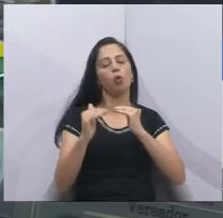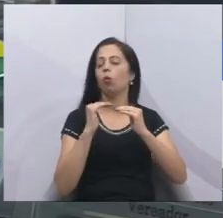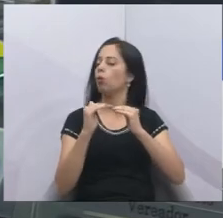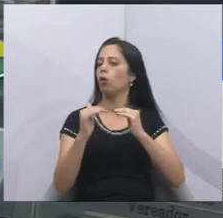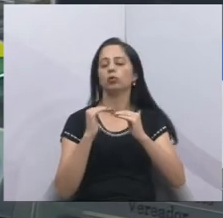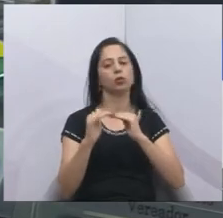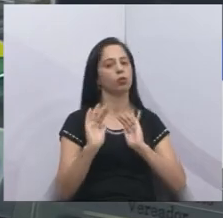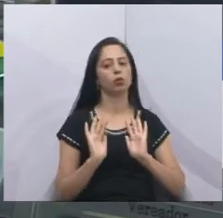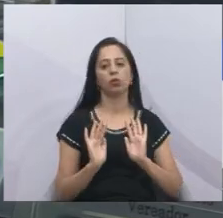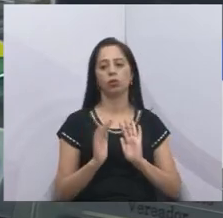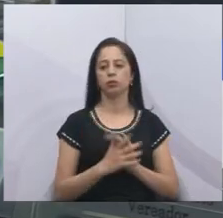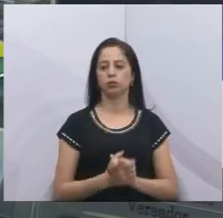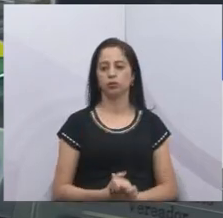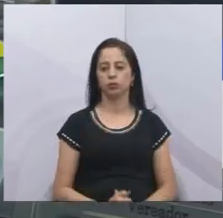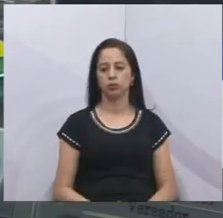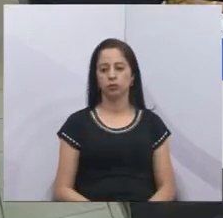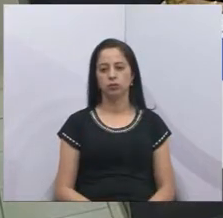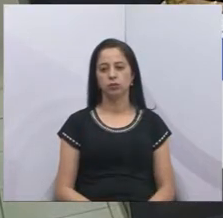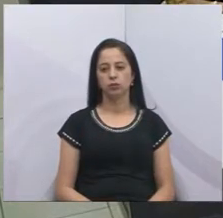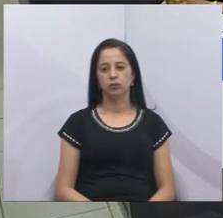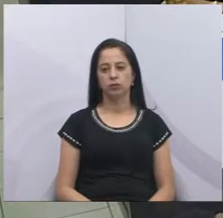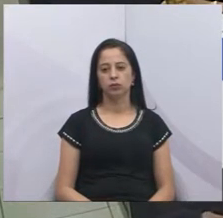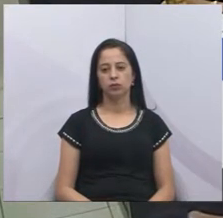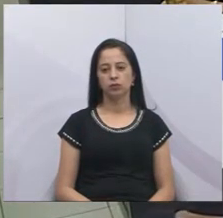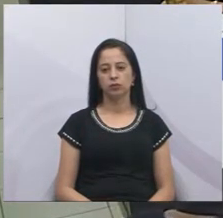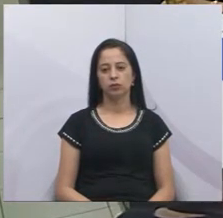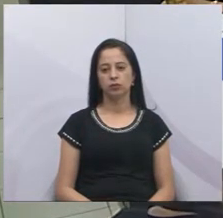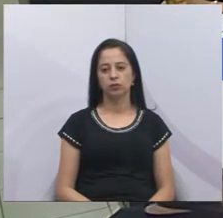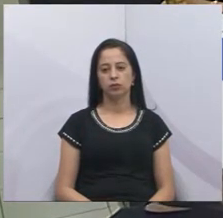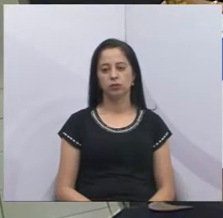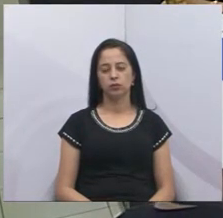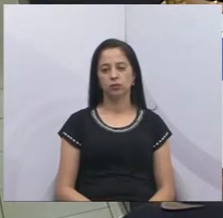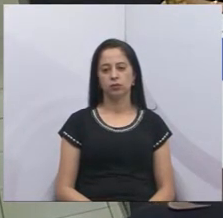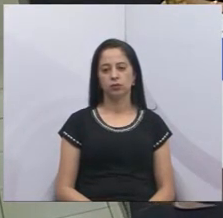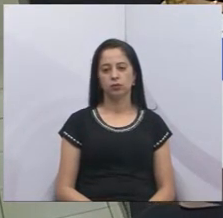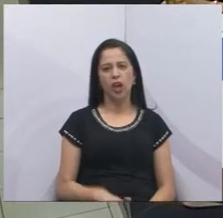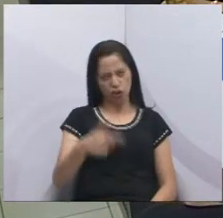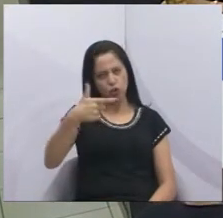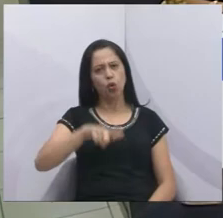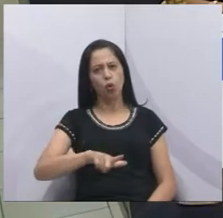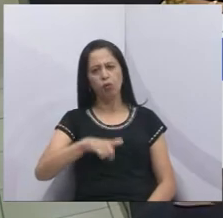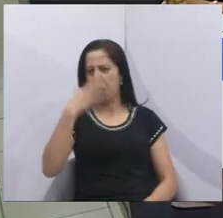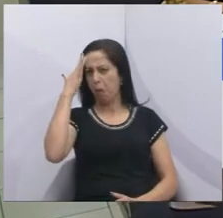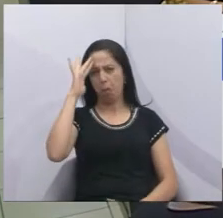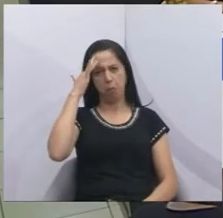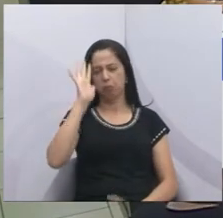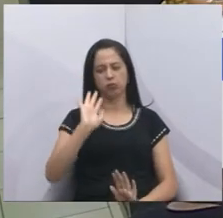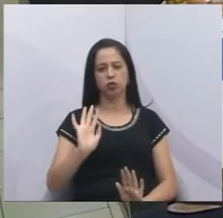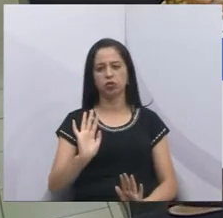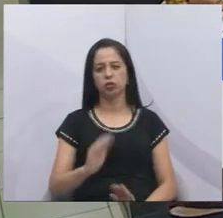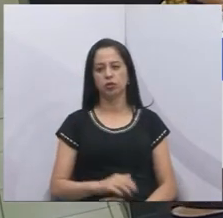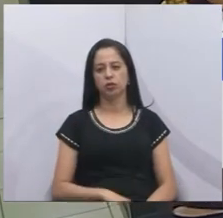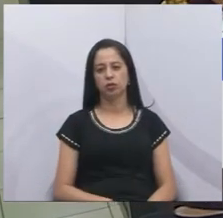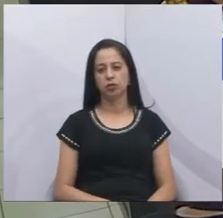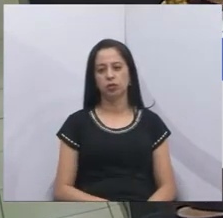na cidade de Jacareí. Não entendi, vereador. Pode repetir?